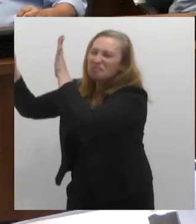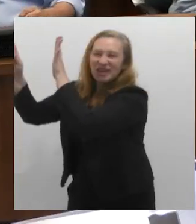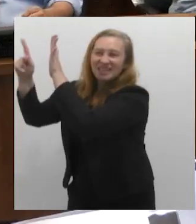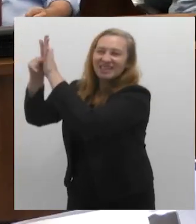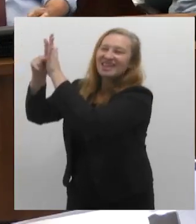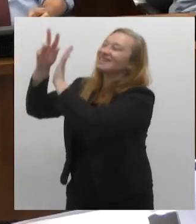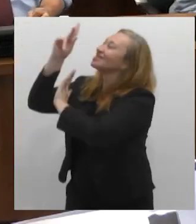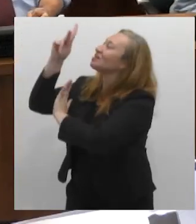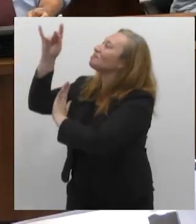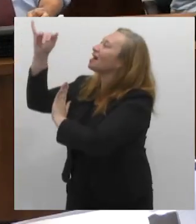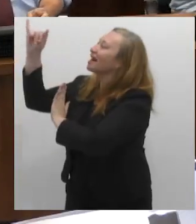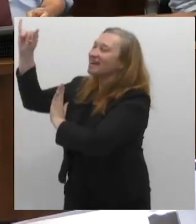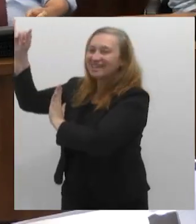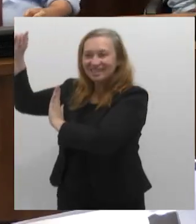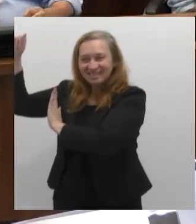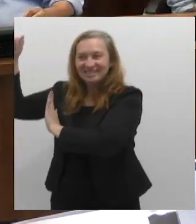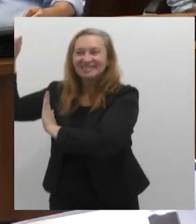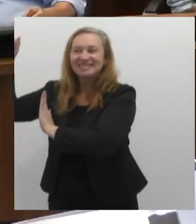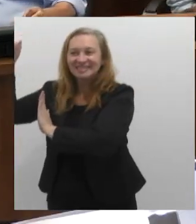E viva a nossa igreja.